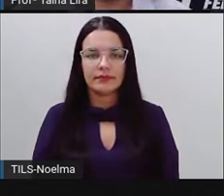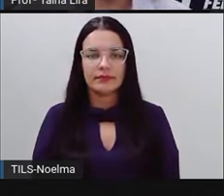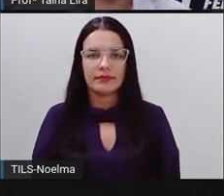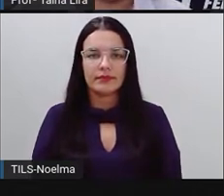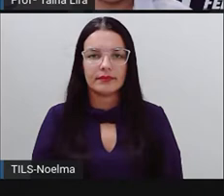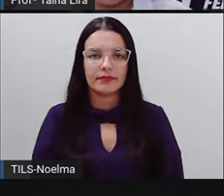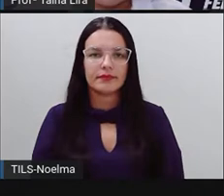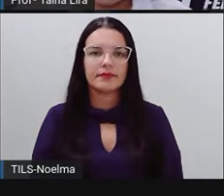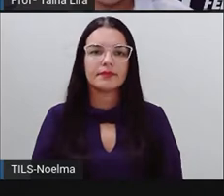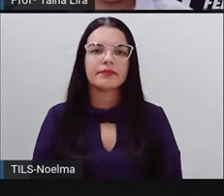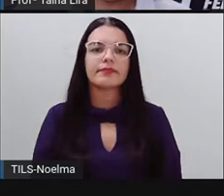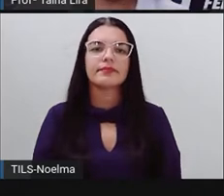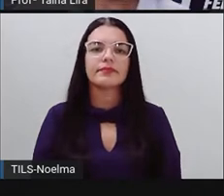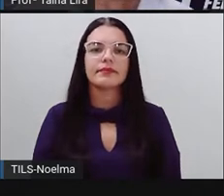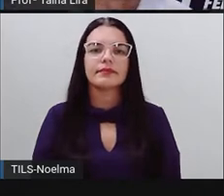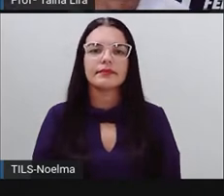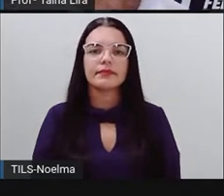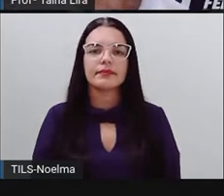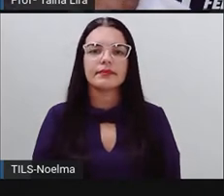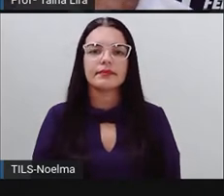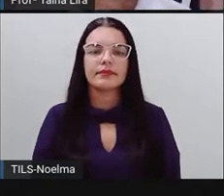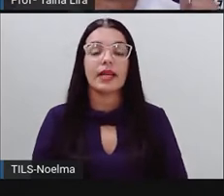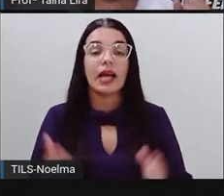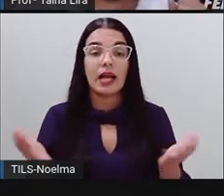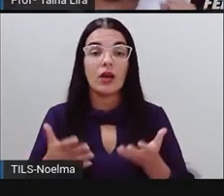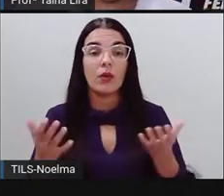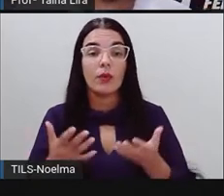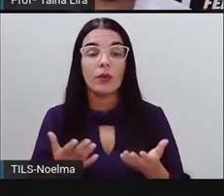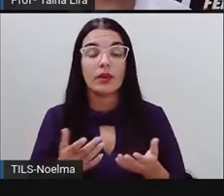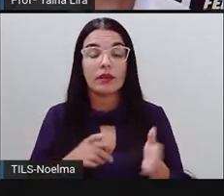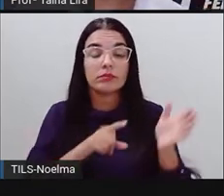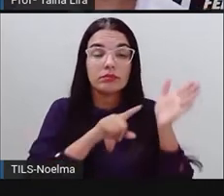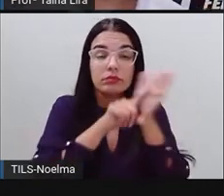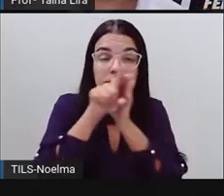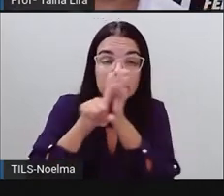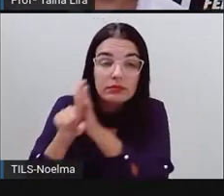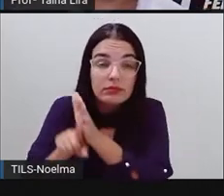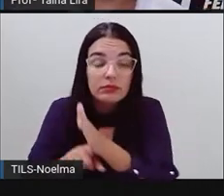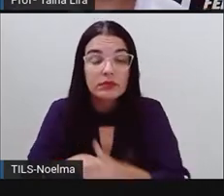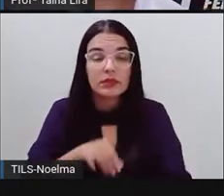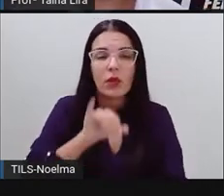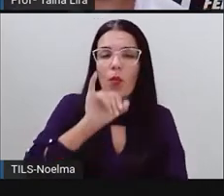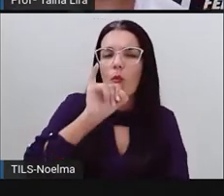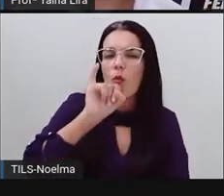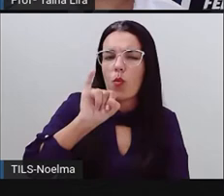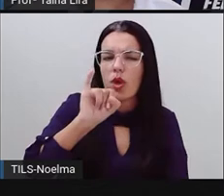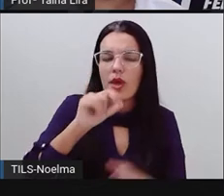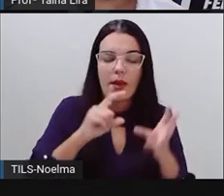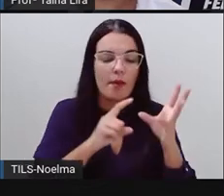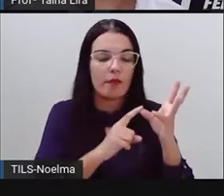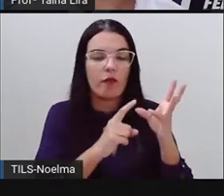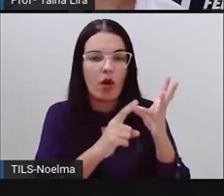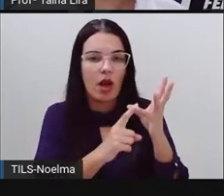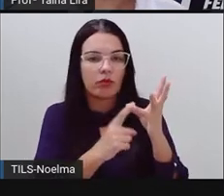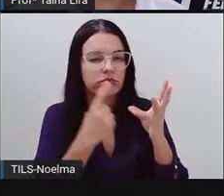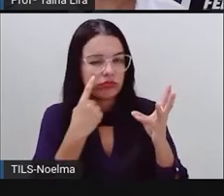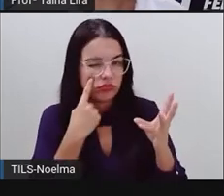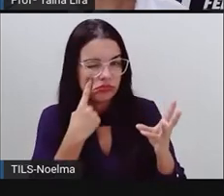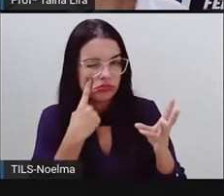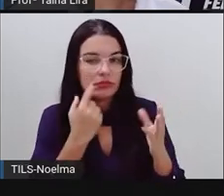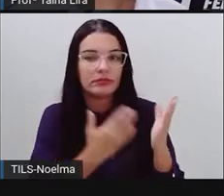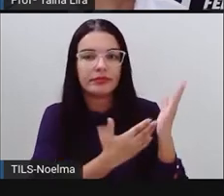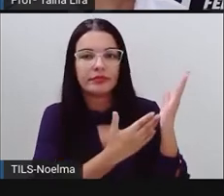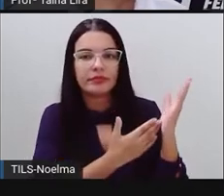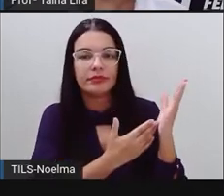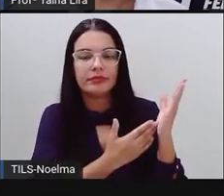palavra tá certo agora vamos analisar a letra i junto com a prova lá então olha